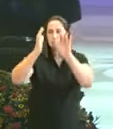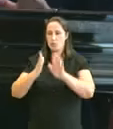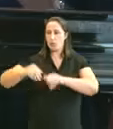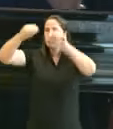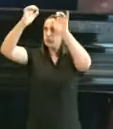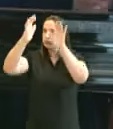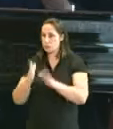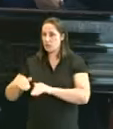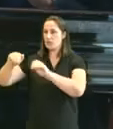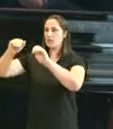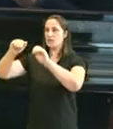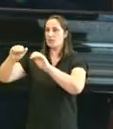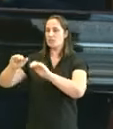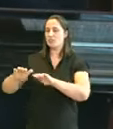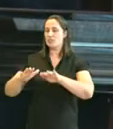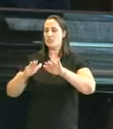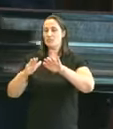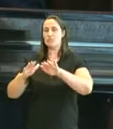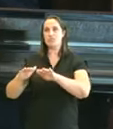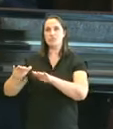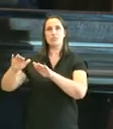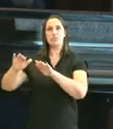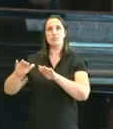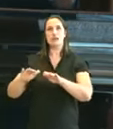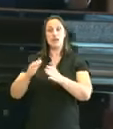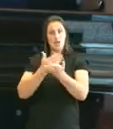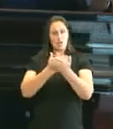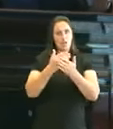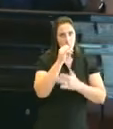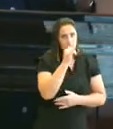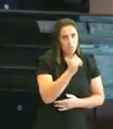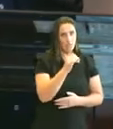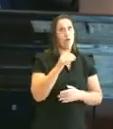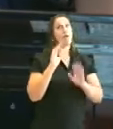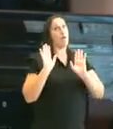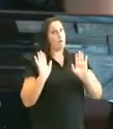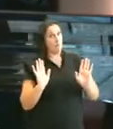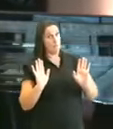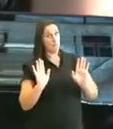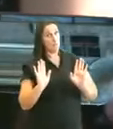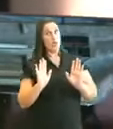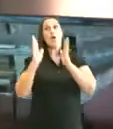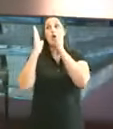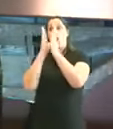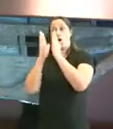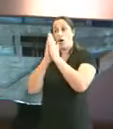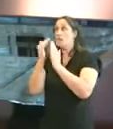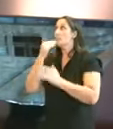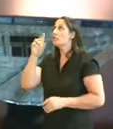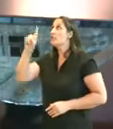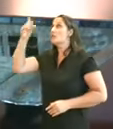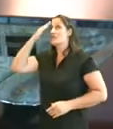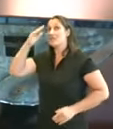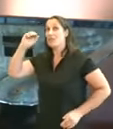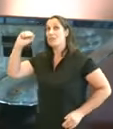e agitada pelo vento. Ele começa dizendo: olha, o negócio é o seguinte, ore pedindo sabedoria, mas olha como você